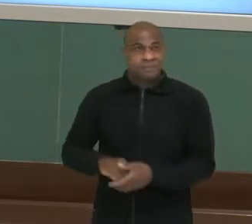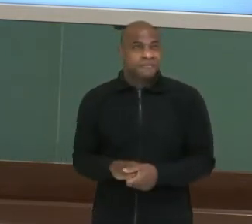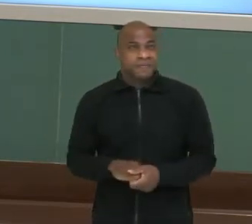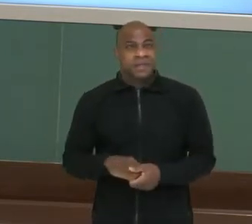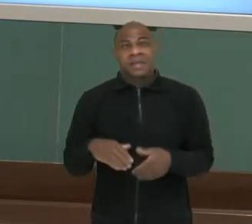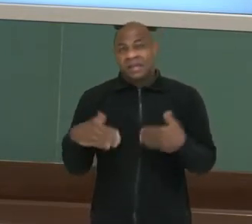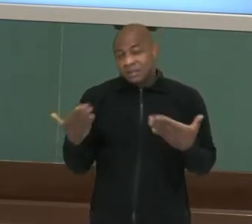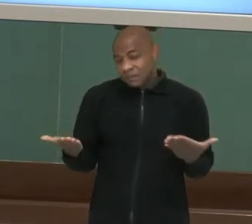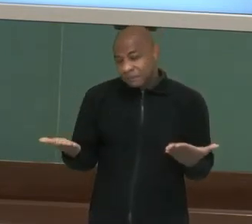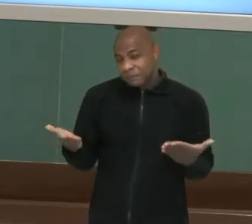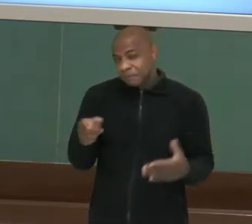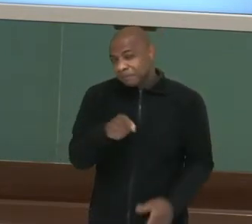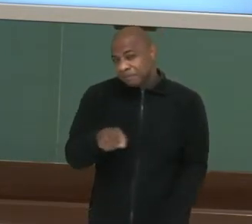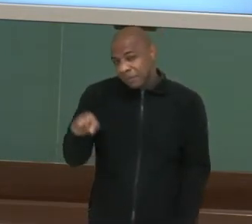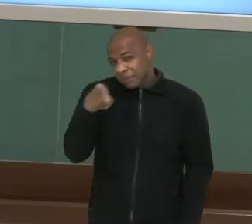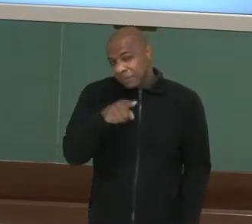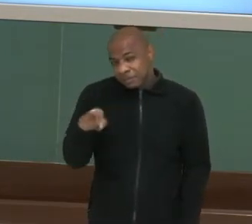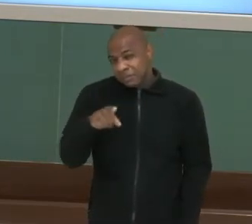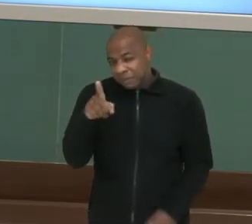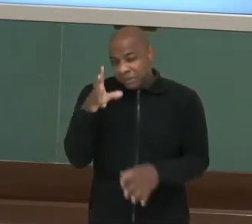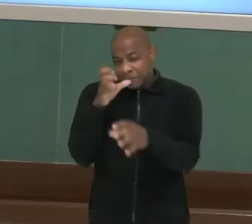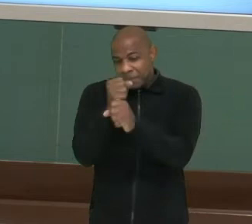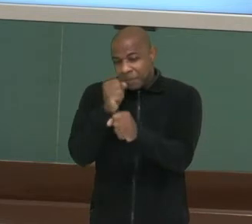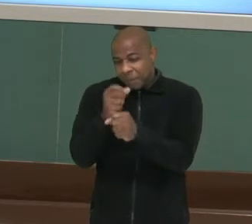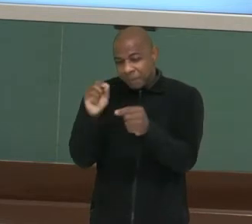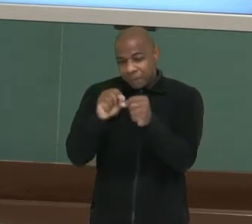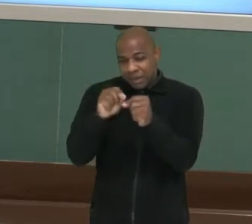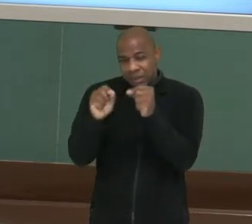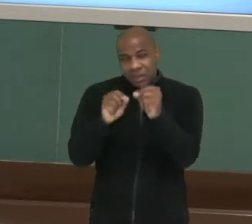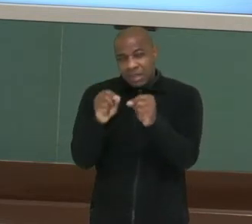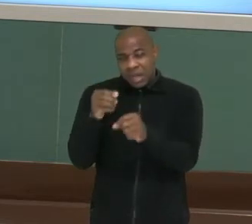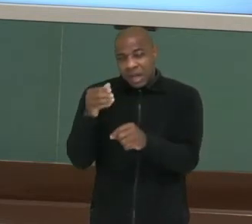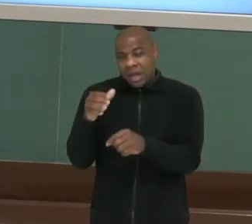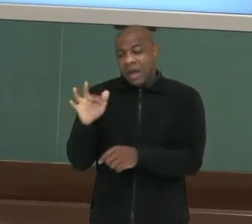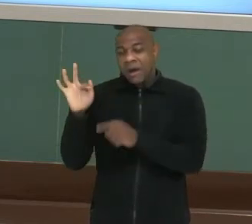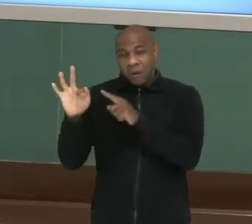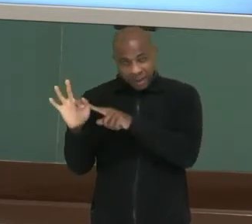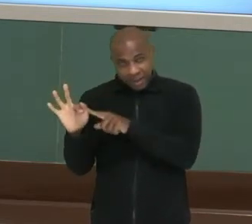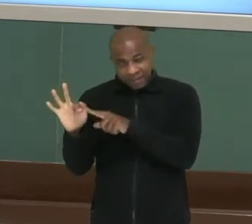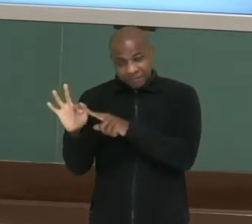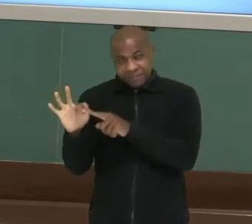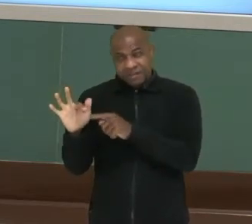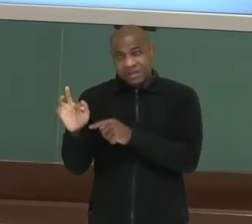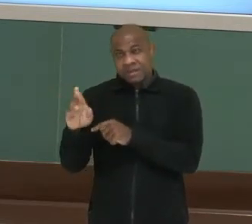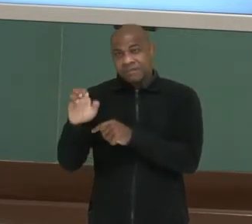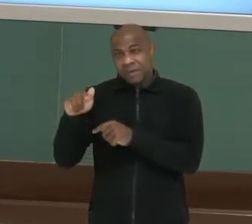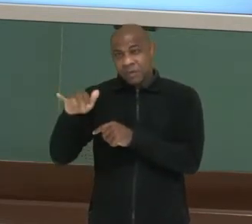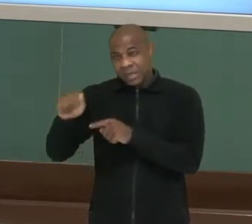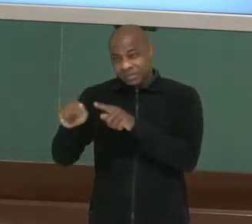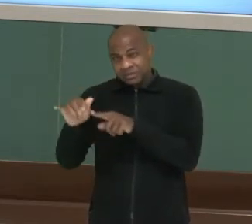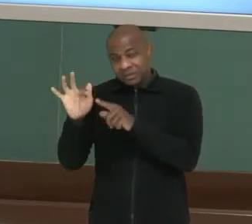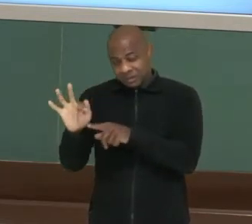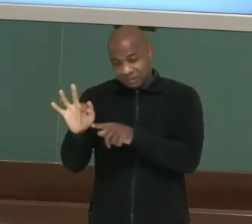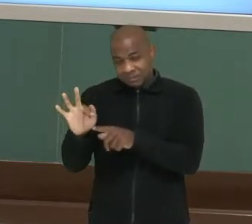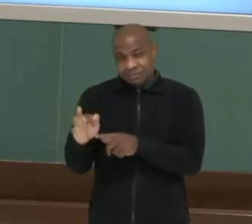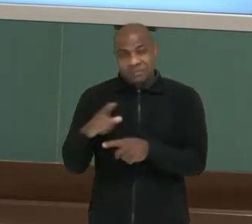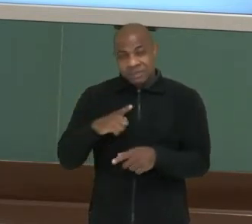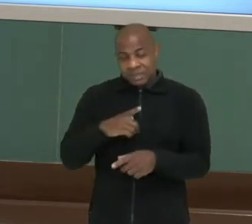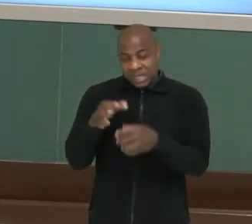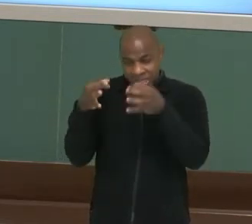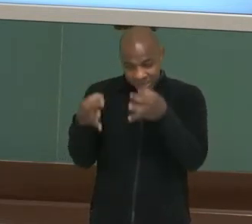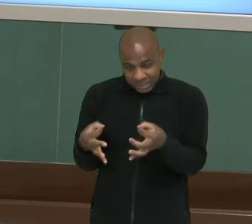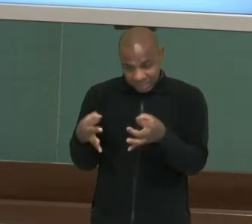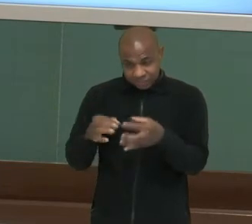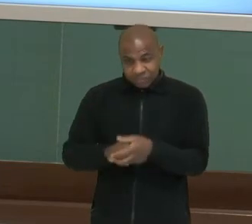claro, para você calcular a frequência, para você ter a unidade de medida corretamente, que é o